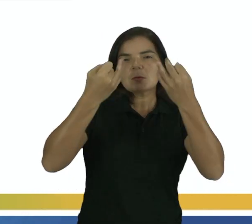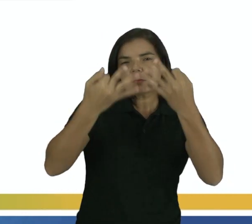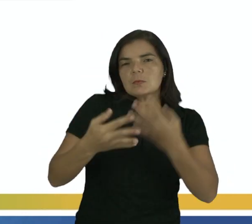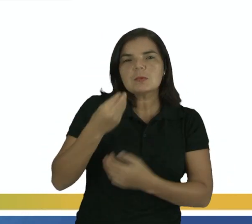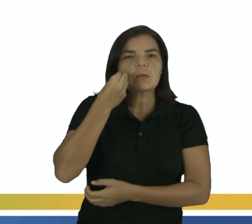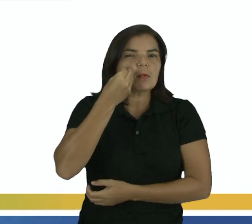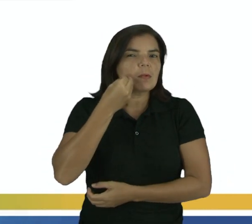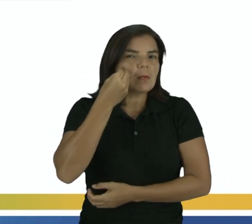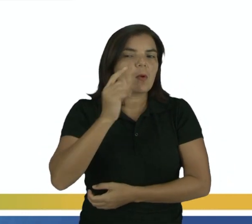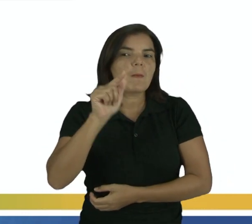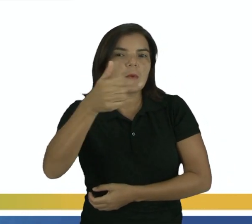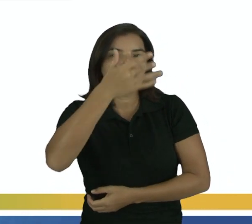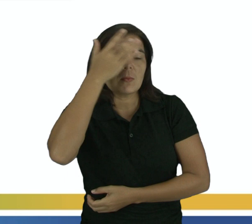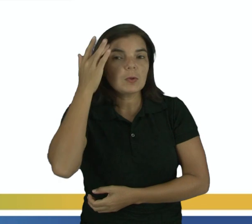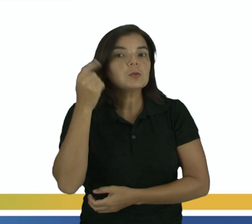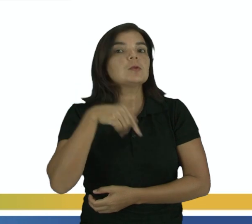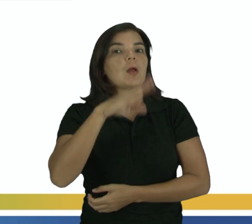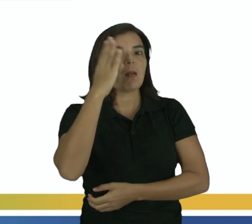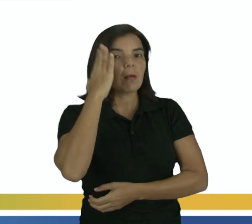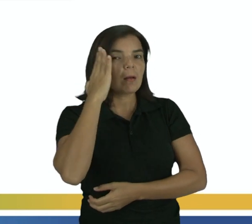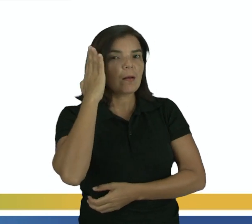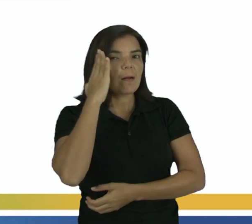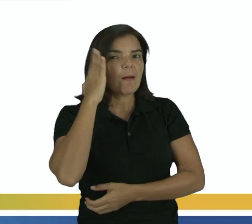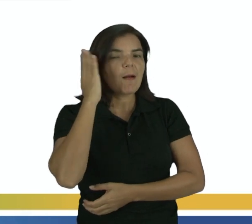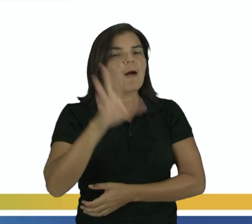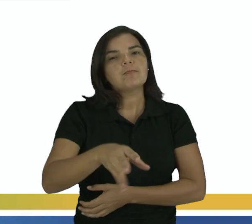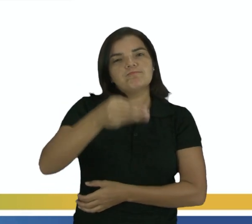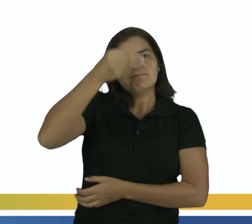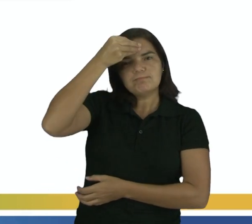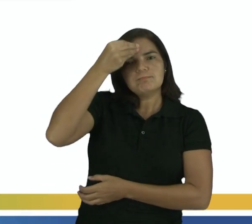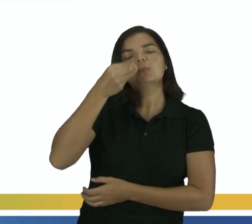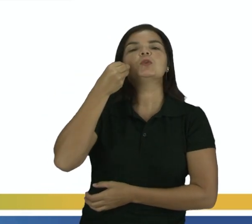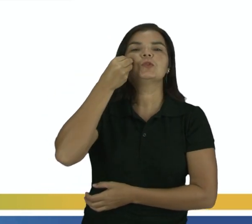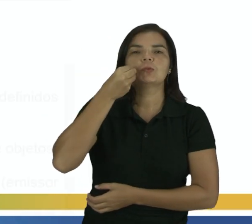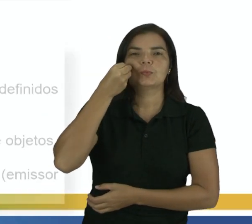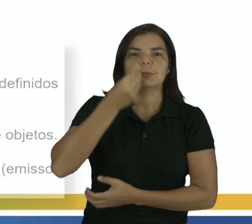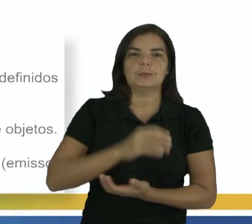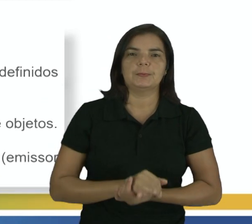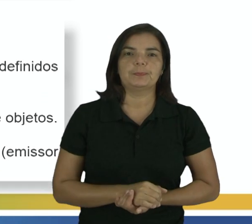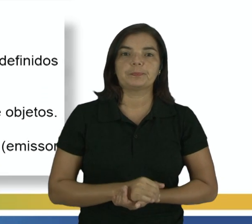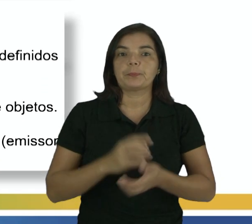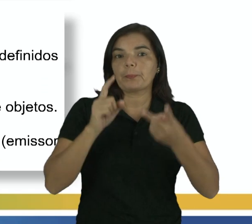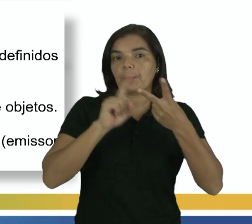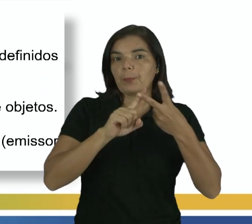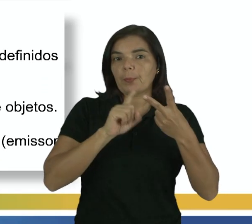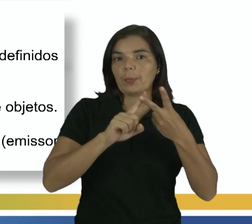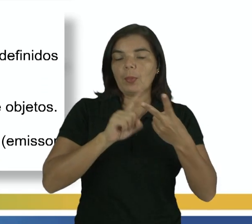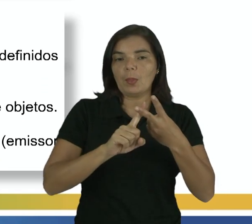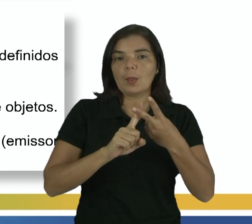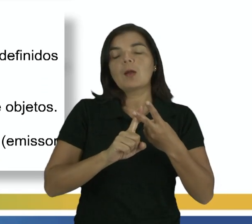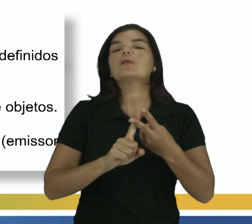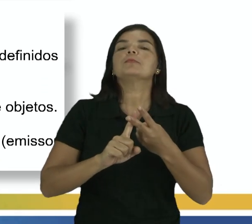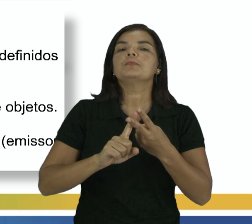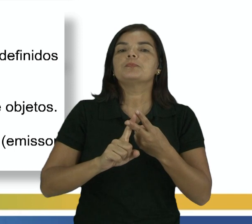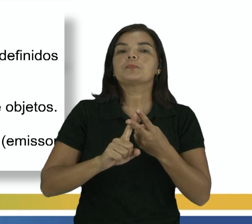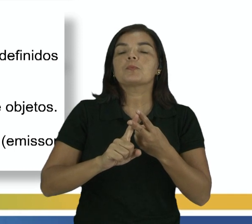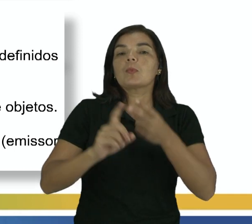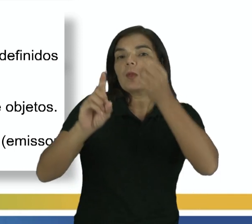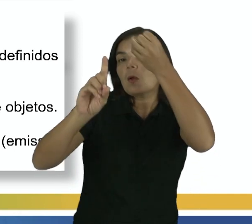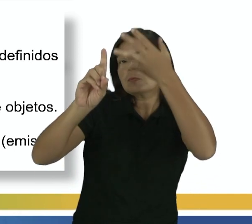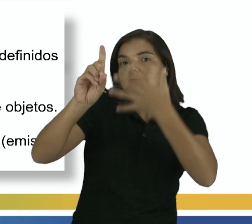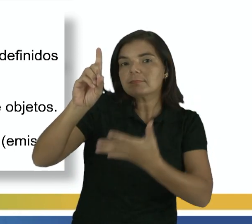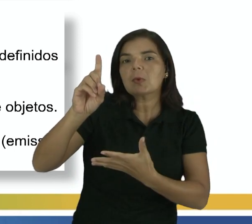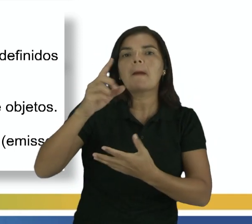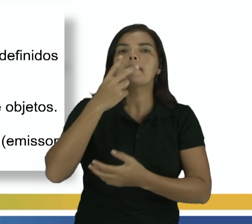experiência para outra pessoa e essa pessoa internaliza essa experiência. Segundo, o relato pessoal. Ele é